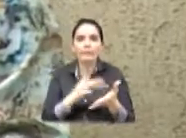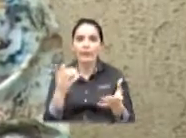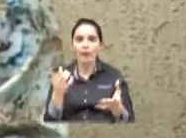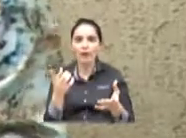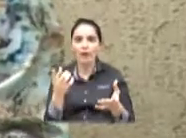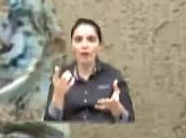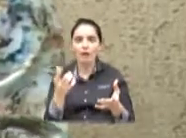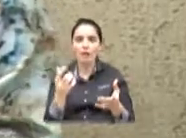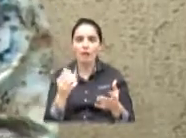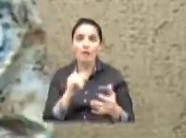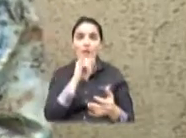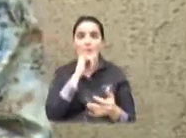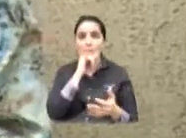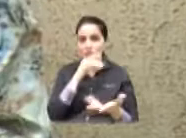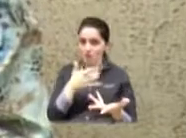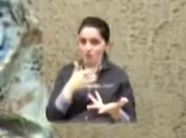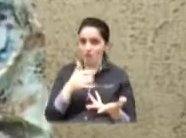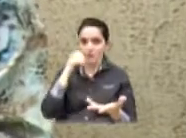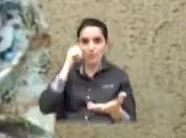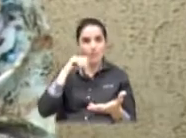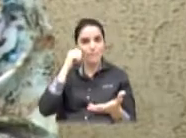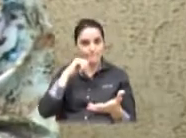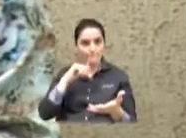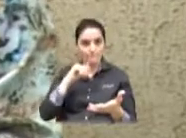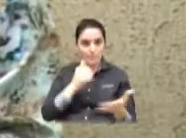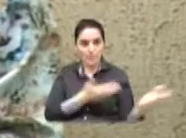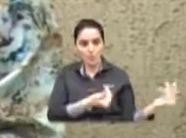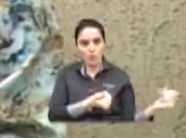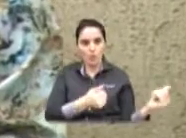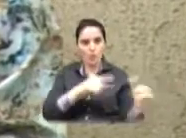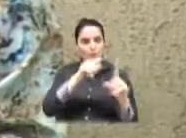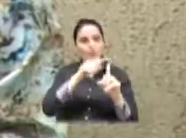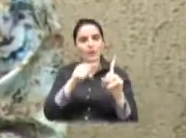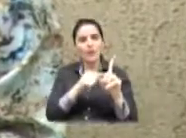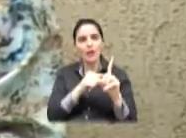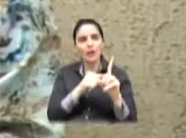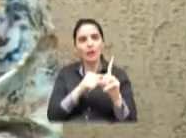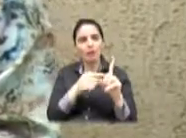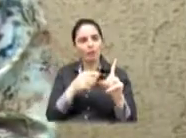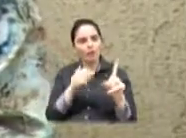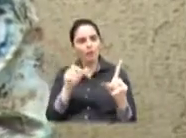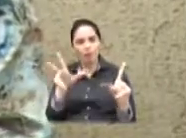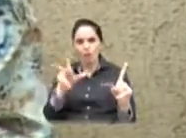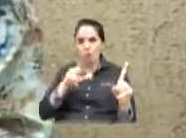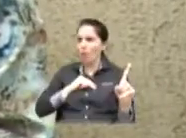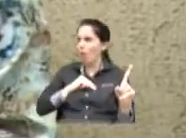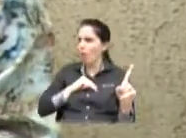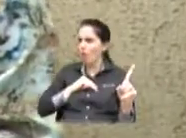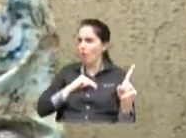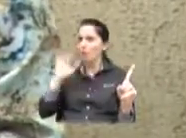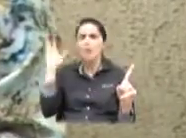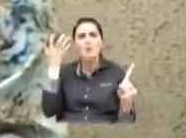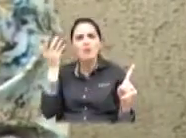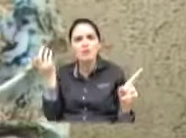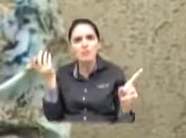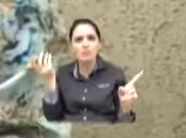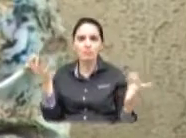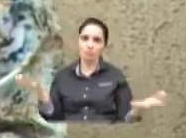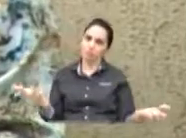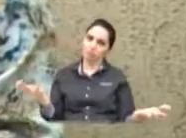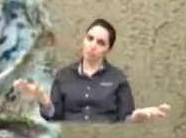aconteceu como o que aconteceu tá faltou o que faltou preparação porque remédios